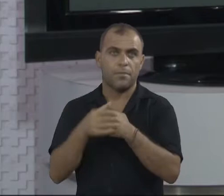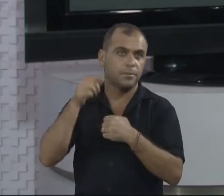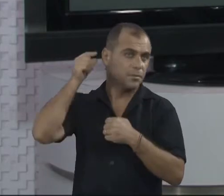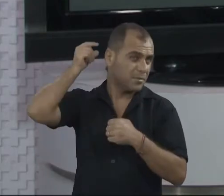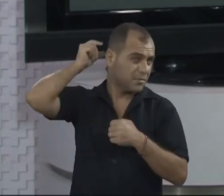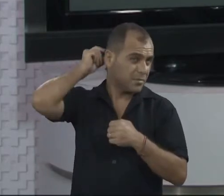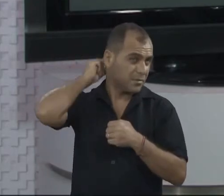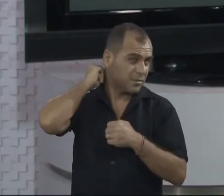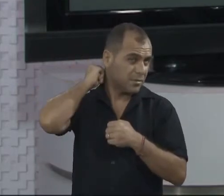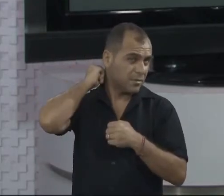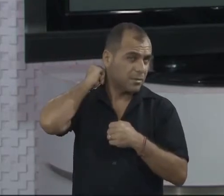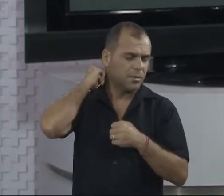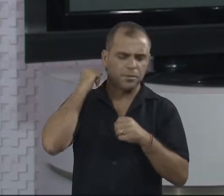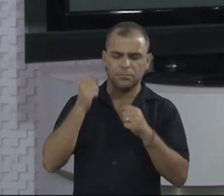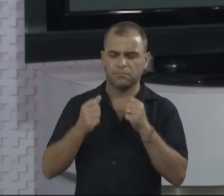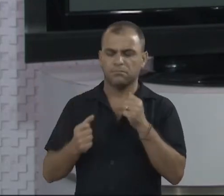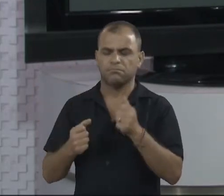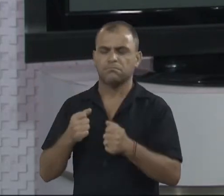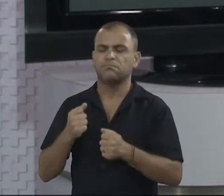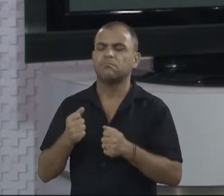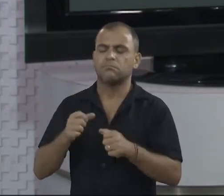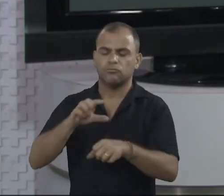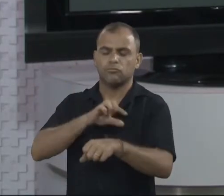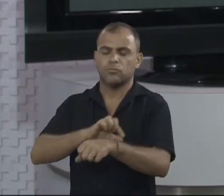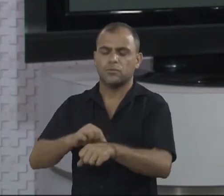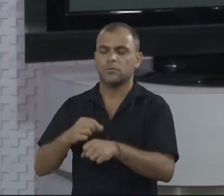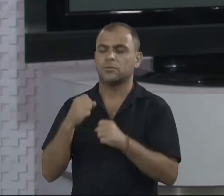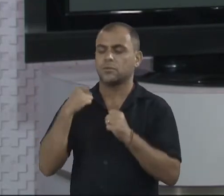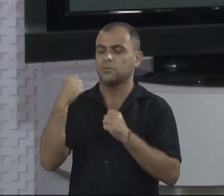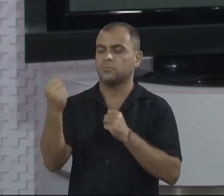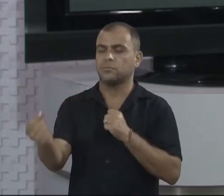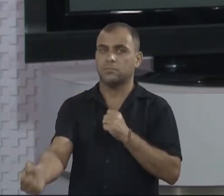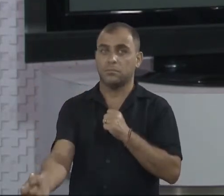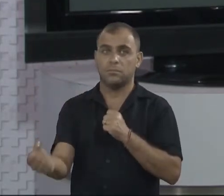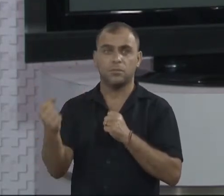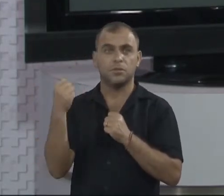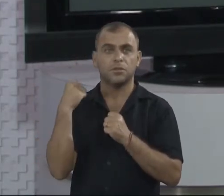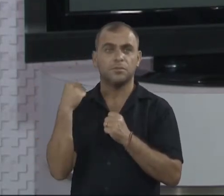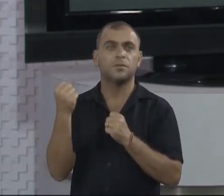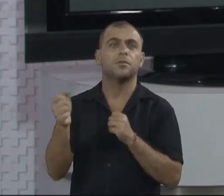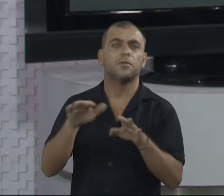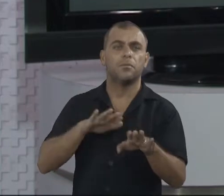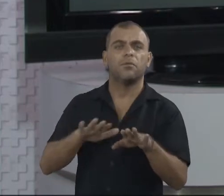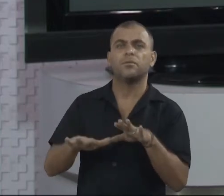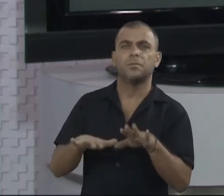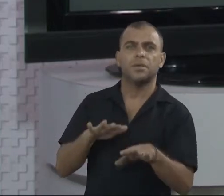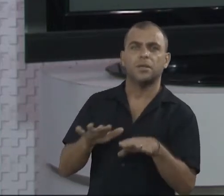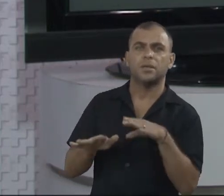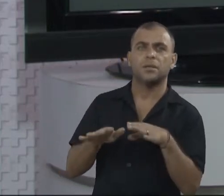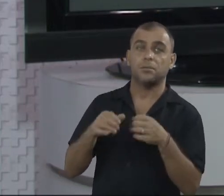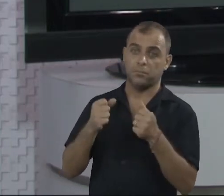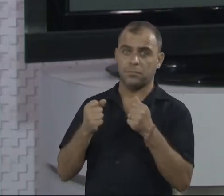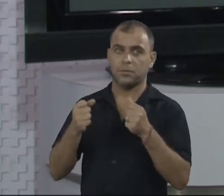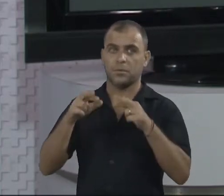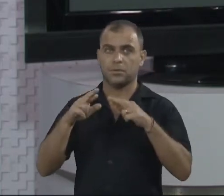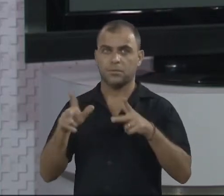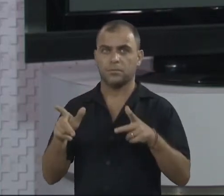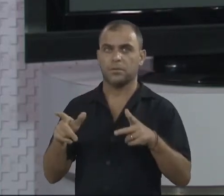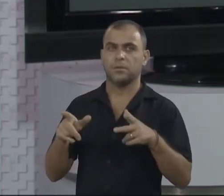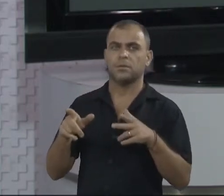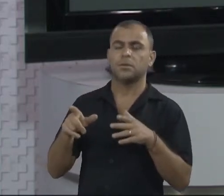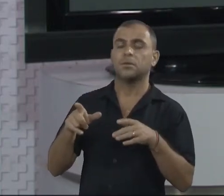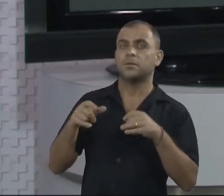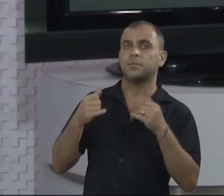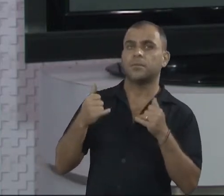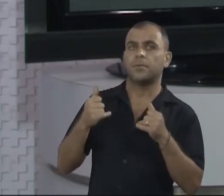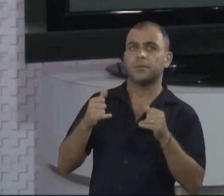ele é responsável por controlar essas ações involuntárias e ações voluntárias, tá? Bom, vamos falar um